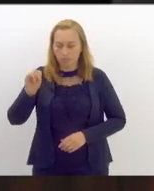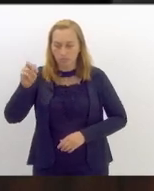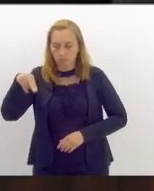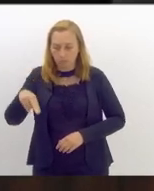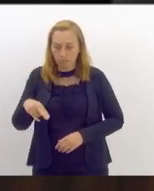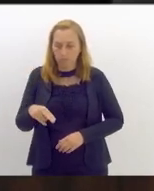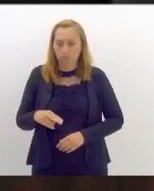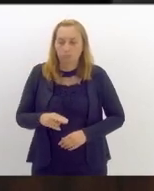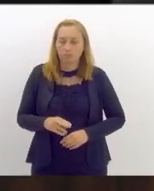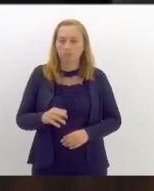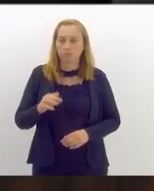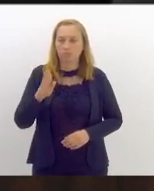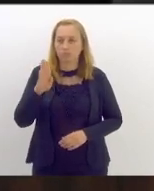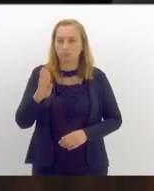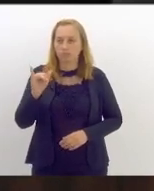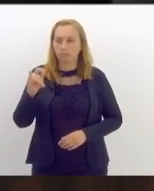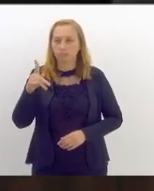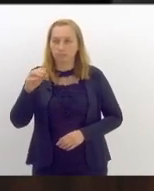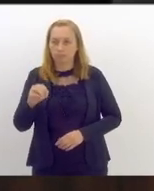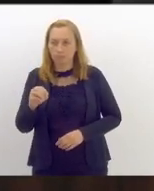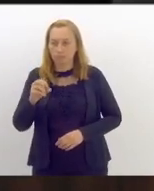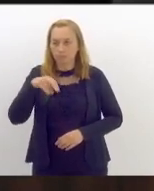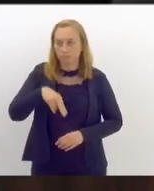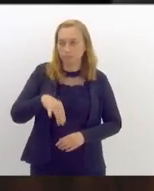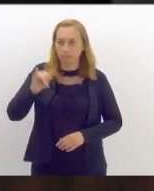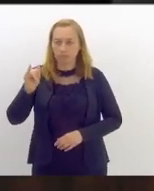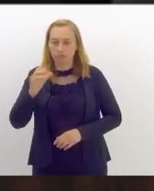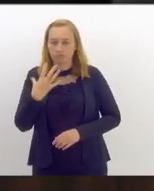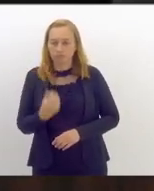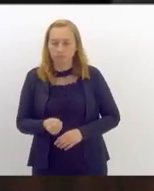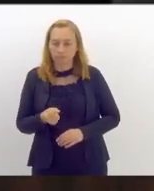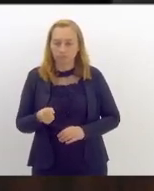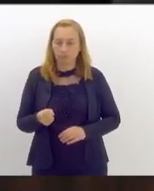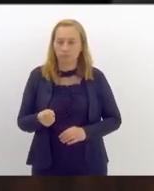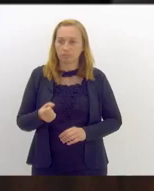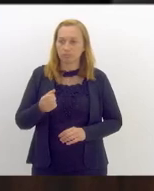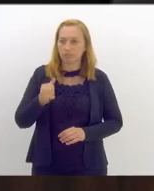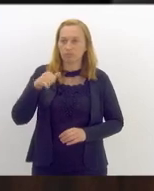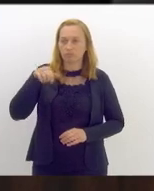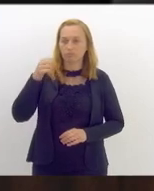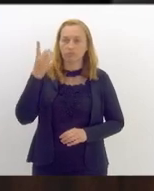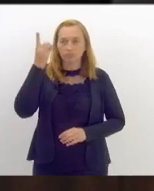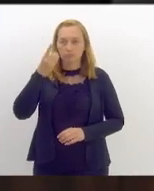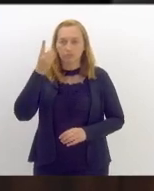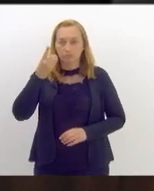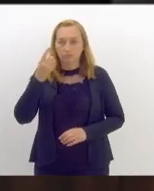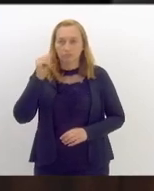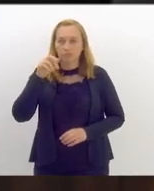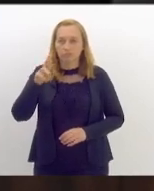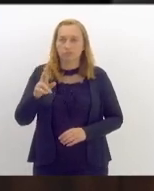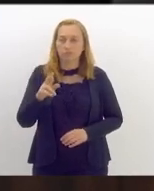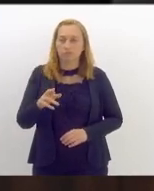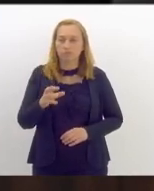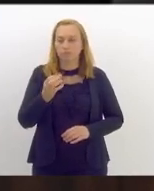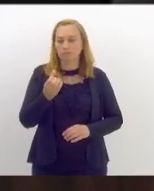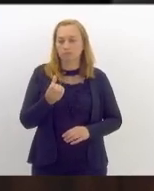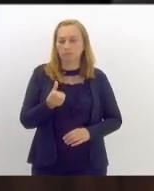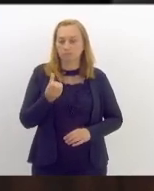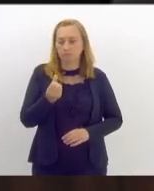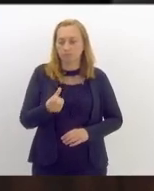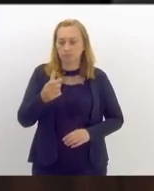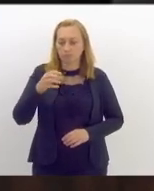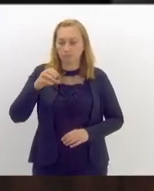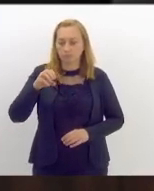Diocesano de Nova Iguaçu parecida comissão de novas internas profissões externas favorável resolução 1650 22 de autoria Deputado